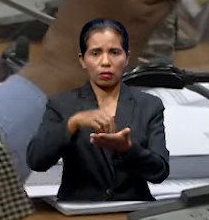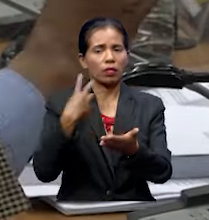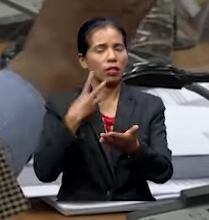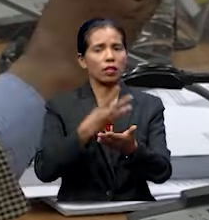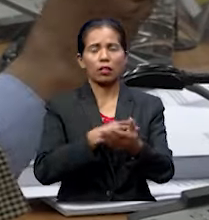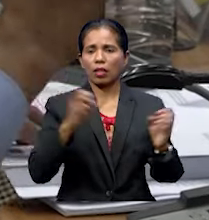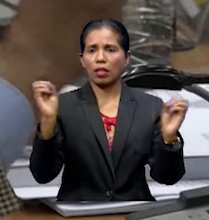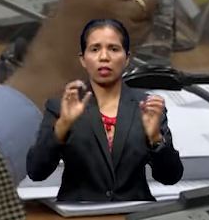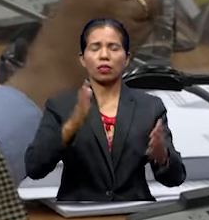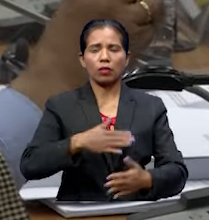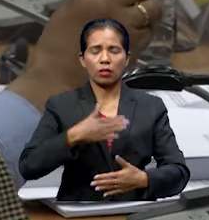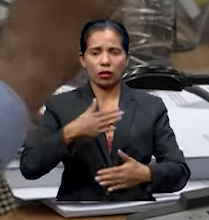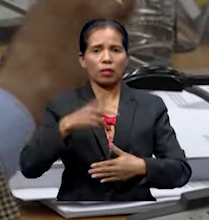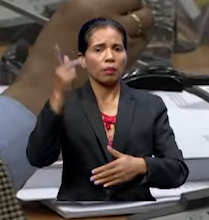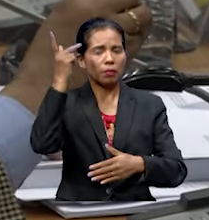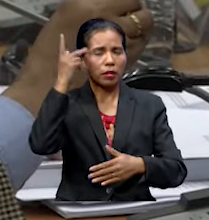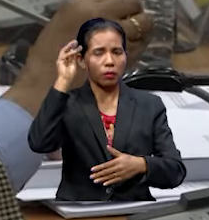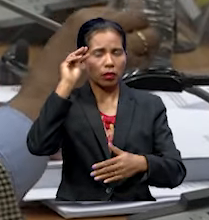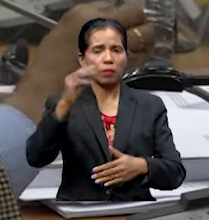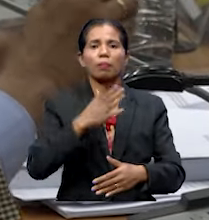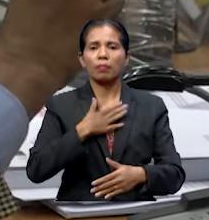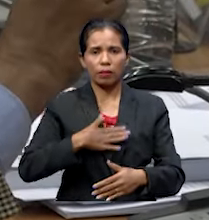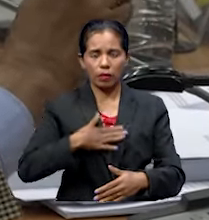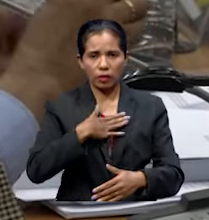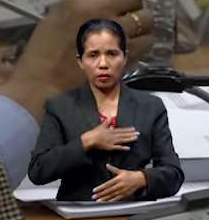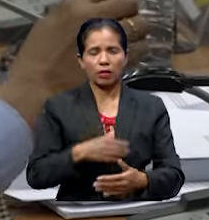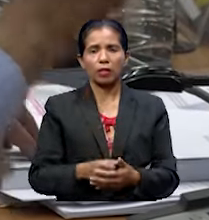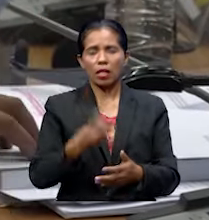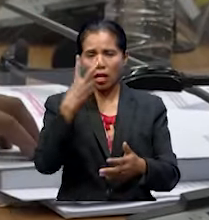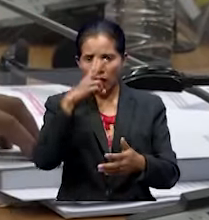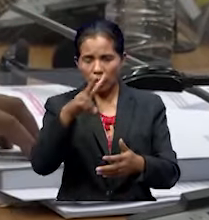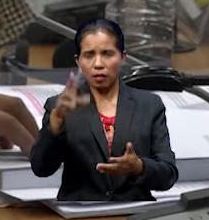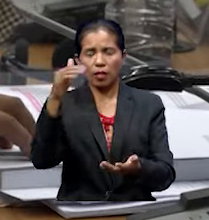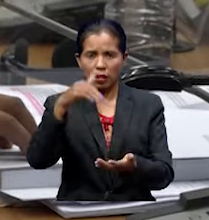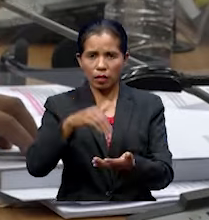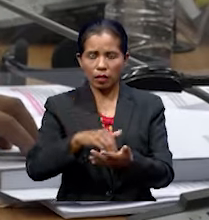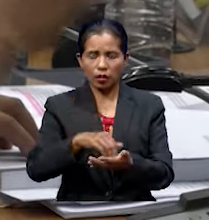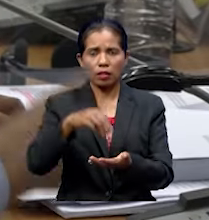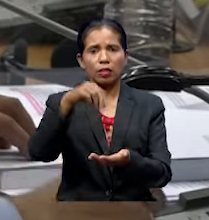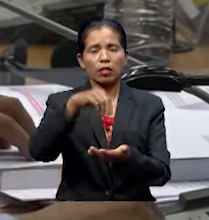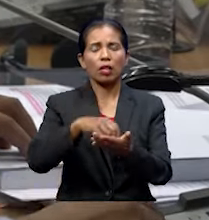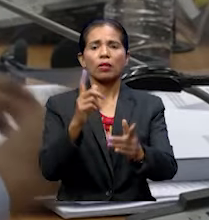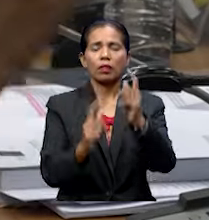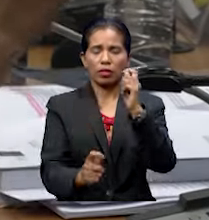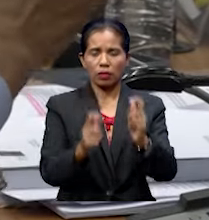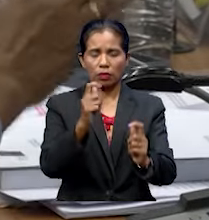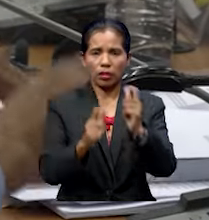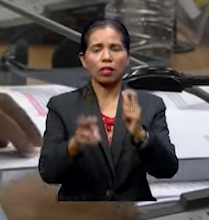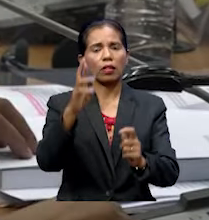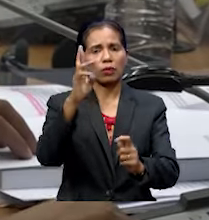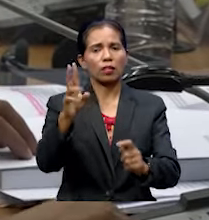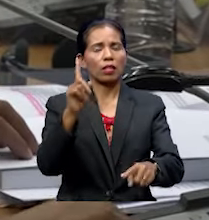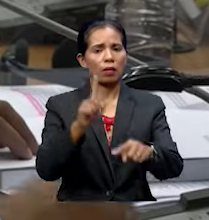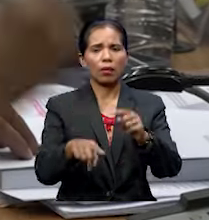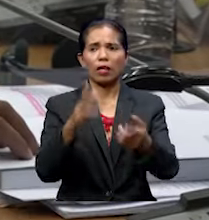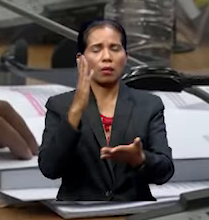contente, Primeiro-Ministro, por favor, recorre à segunda instância Tribunal de Recurso. Lá bele há o